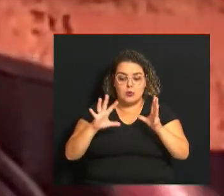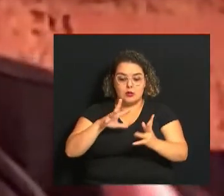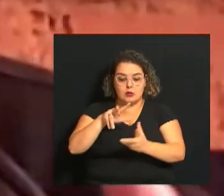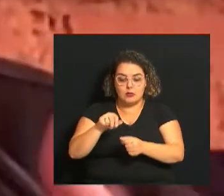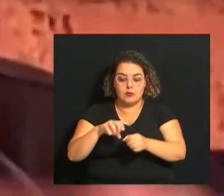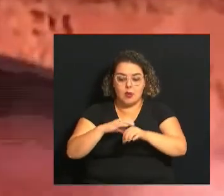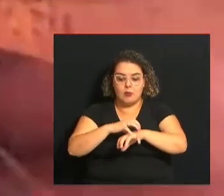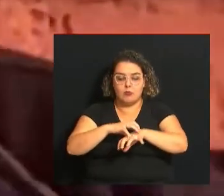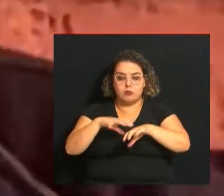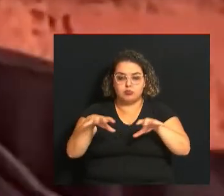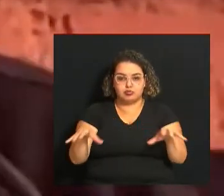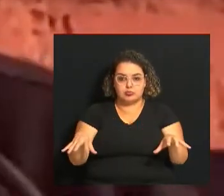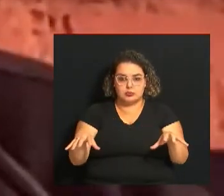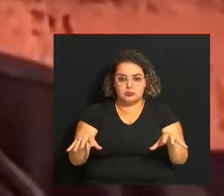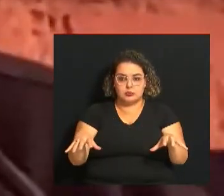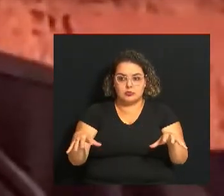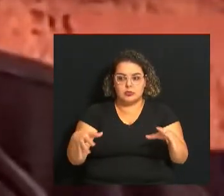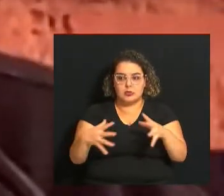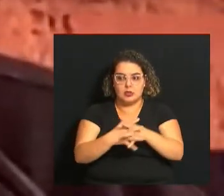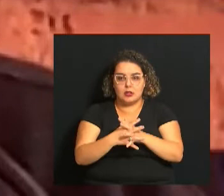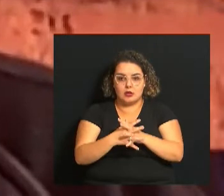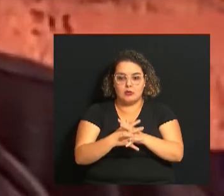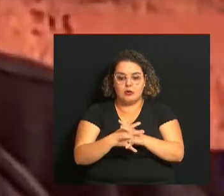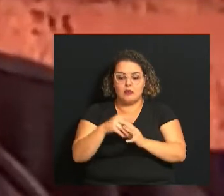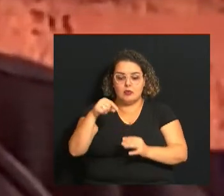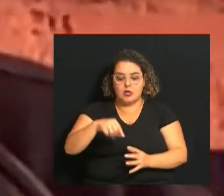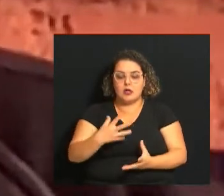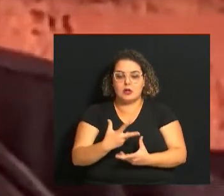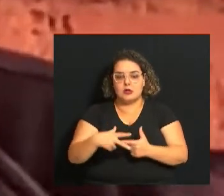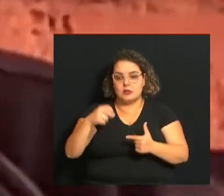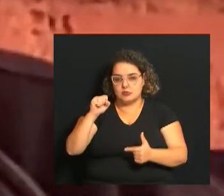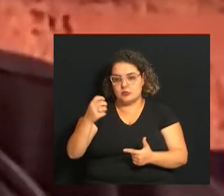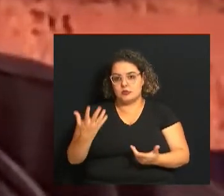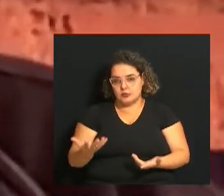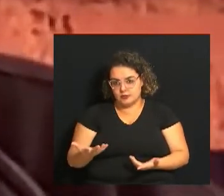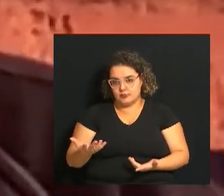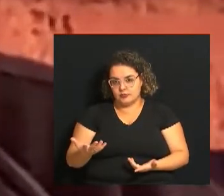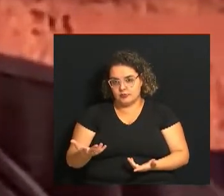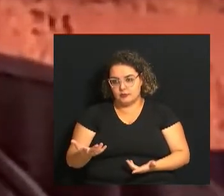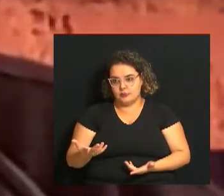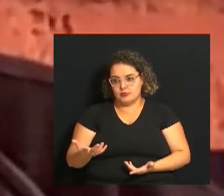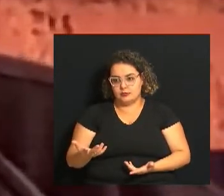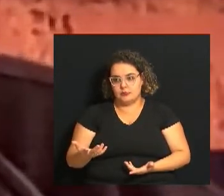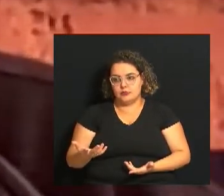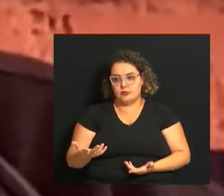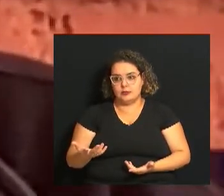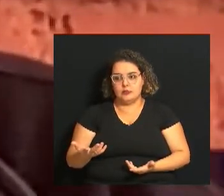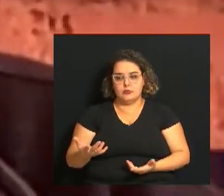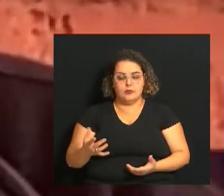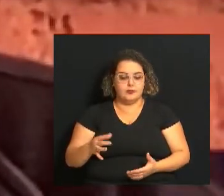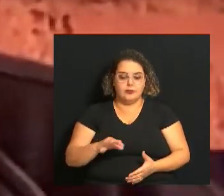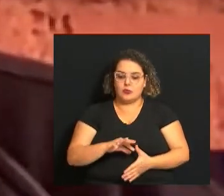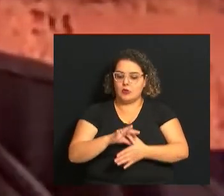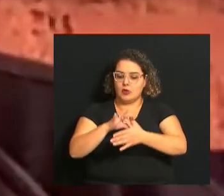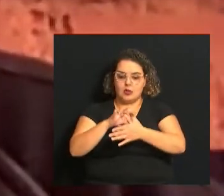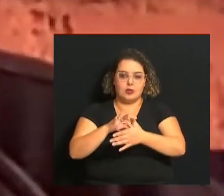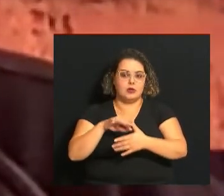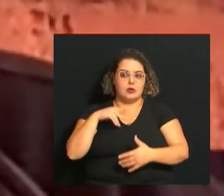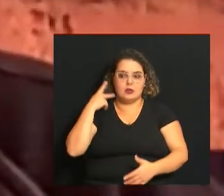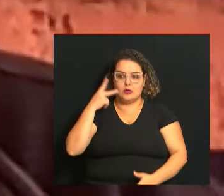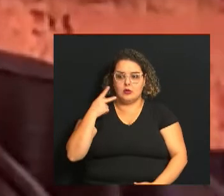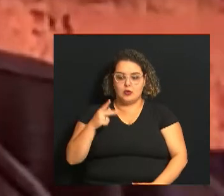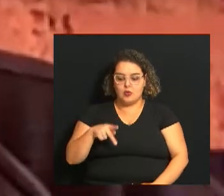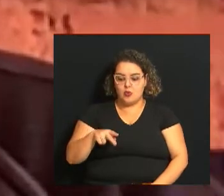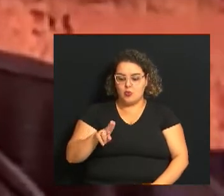confusão, eles possam prevalecer, né? E não é à toa a aproximação de certos líderes políticos com o Putin,